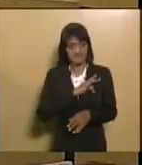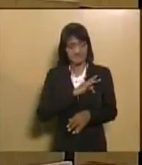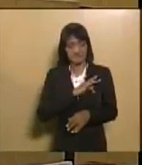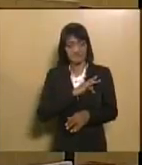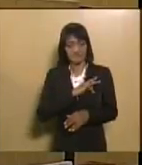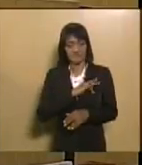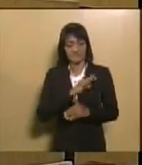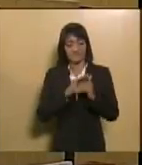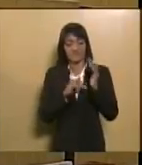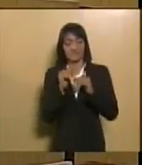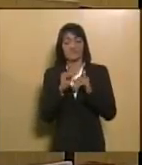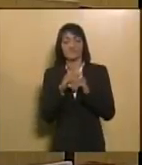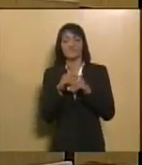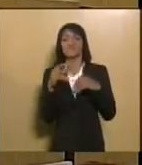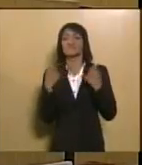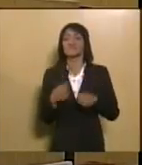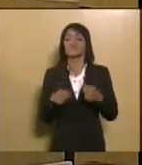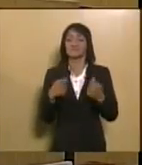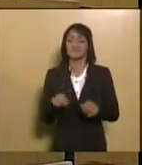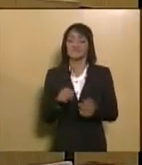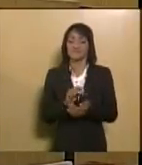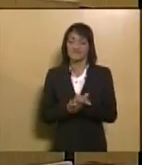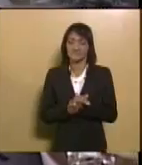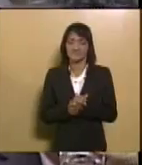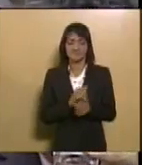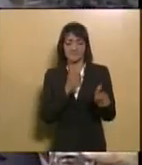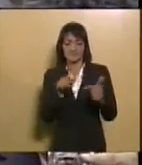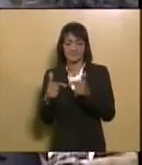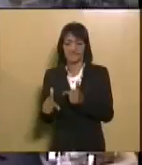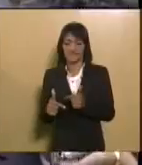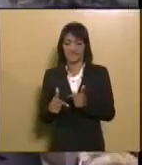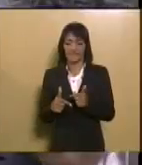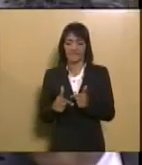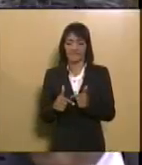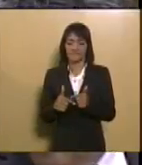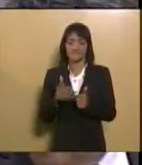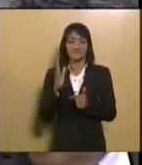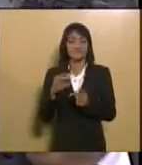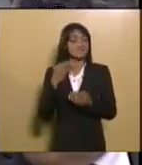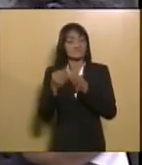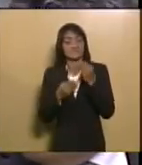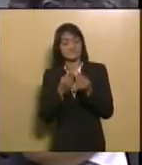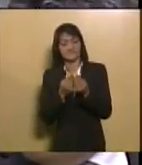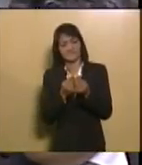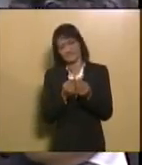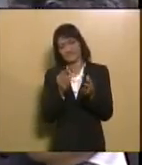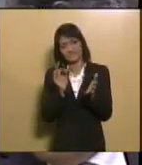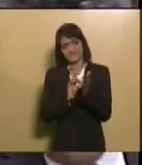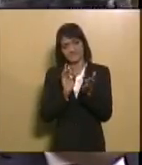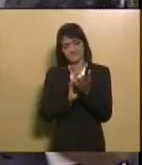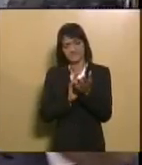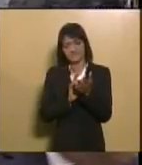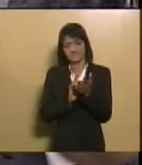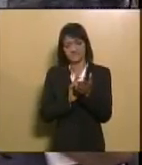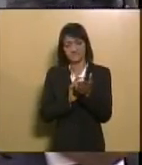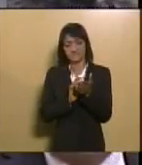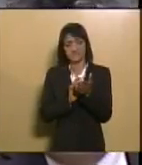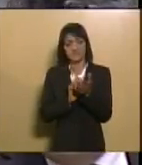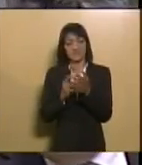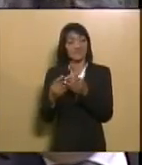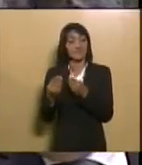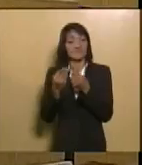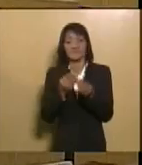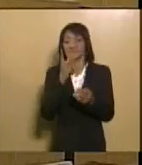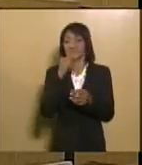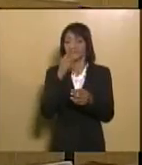especializados necessários à execução do processo de desestatização dos serviços de fornecimento